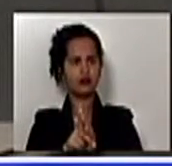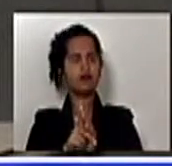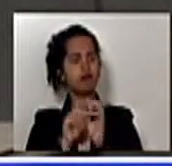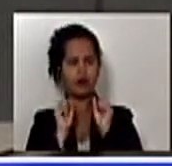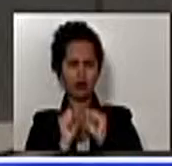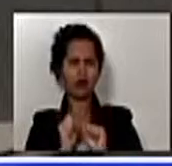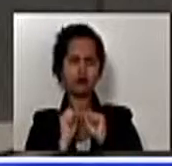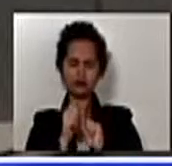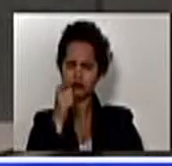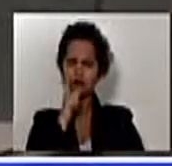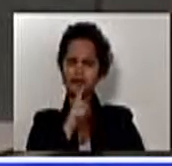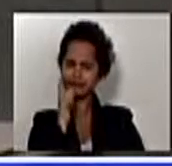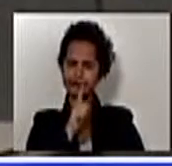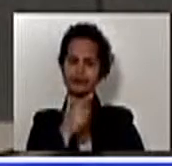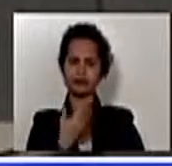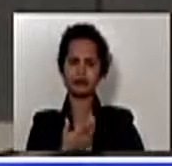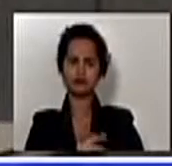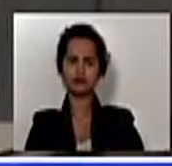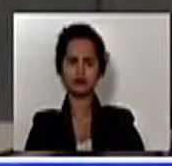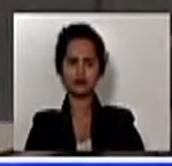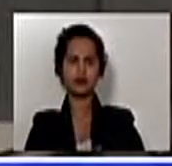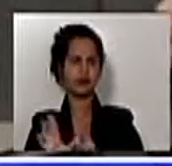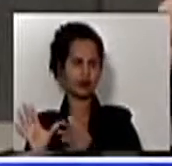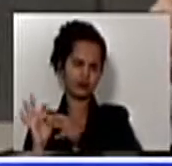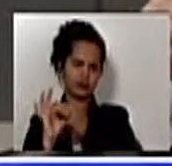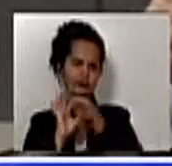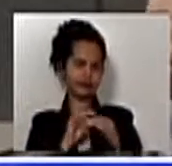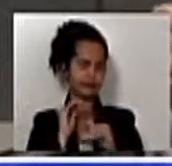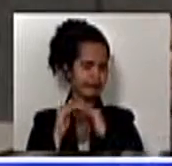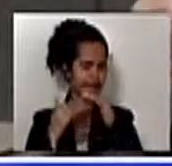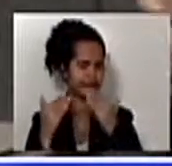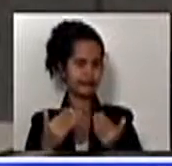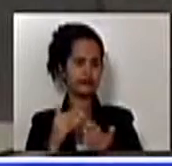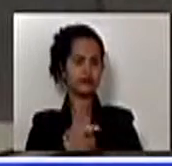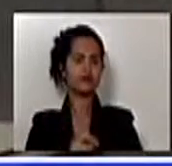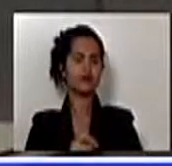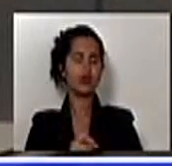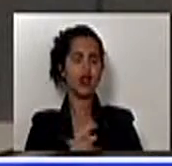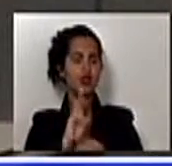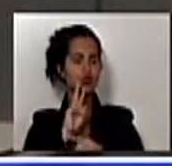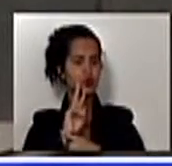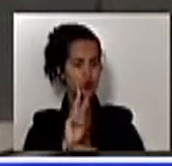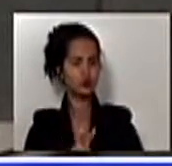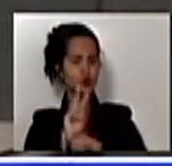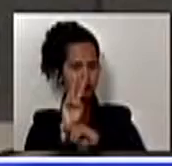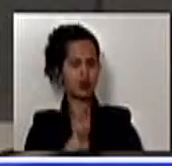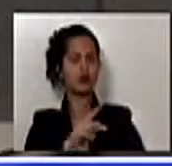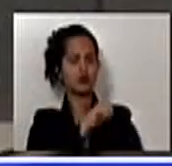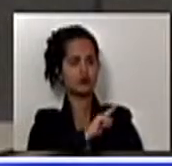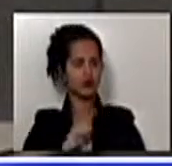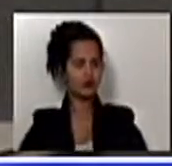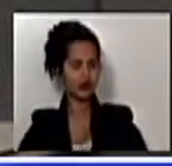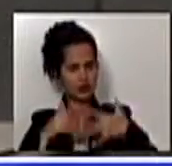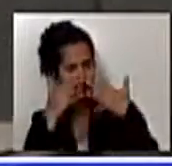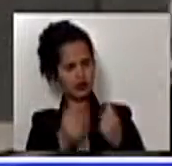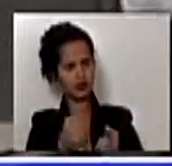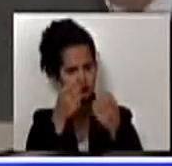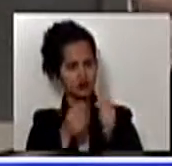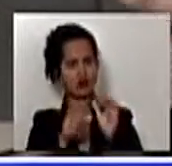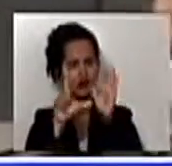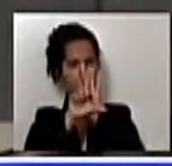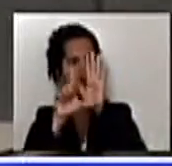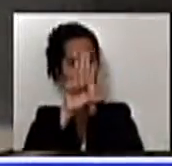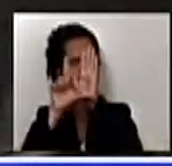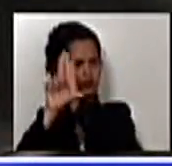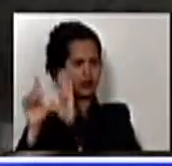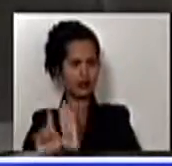possível, né? Vai ser o orçamento possível. A Assembleia vem contribuindo com o governo, aprovando várias leis esse ano, que vem garantir, não é,